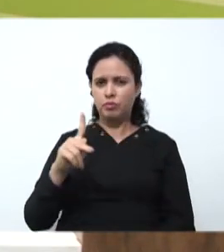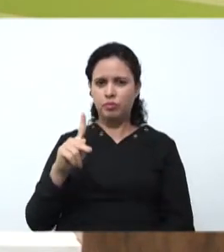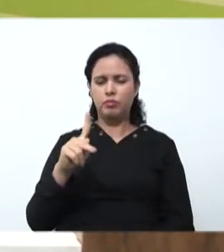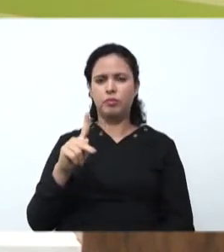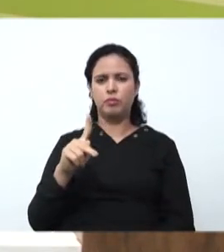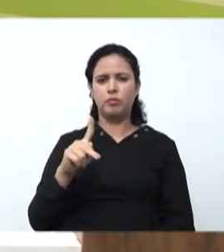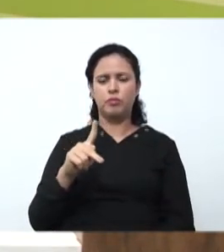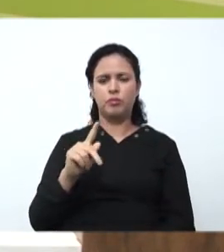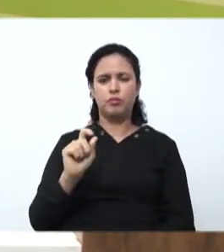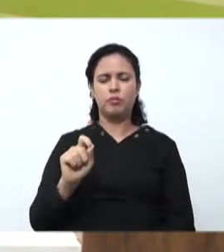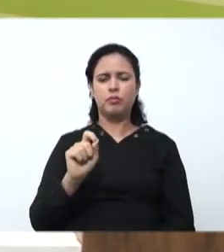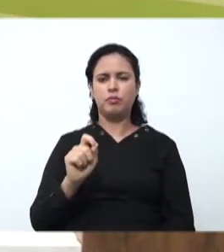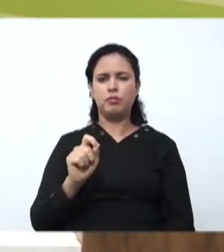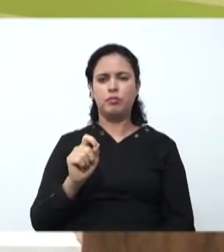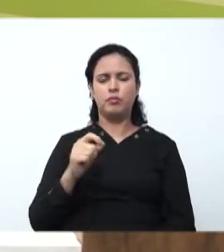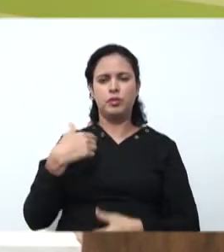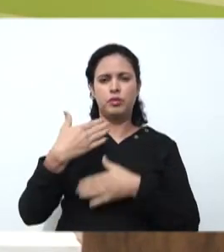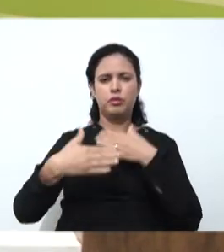desse